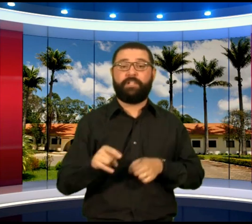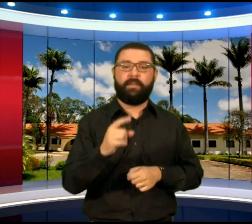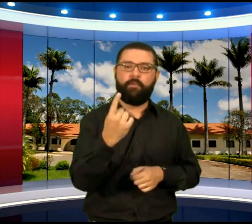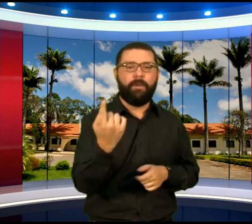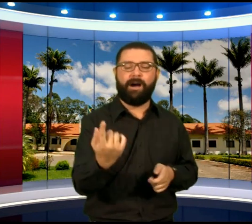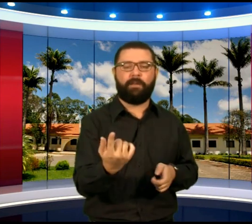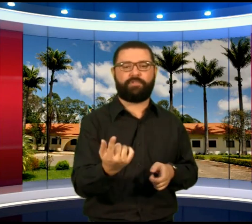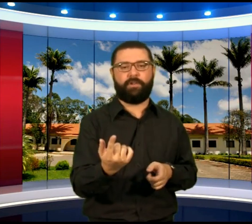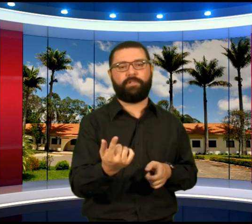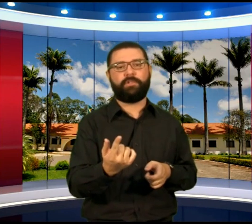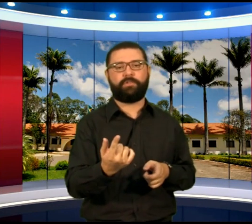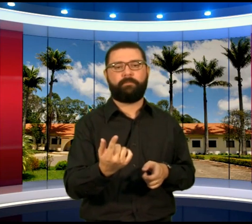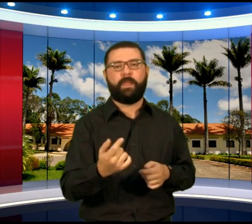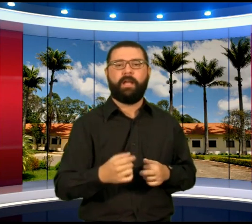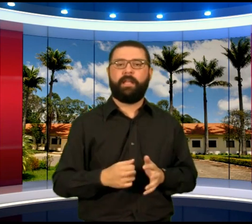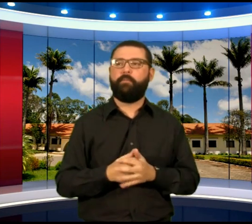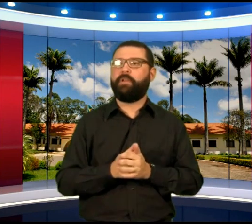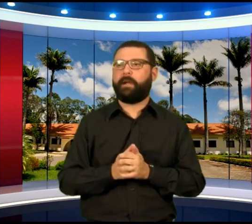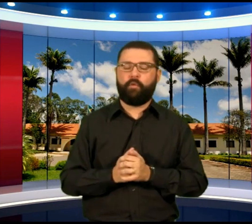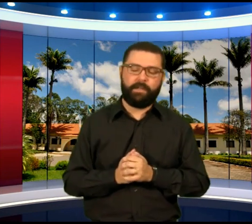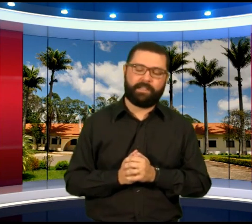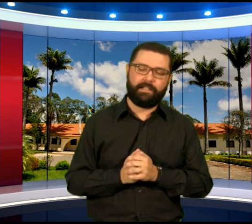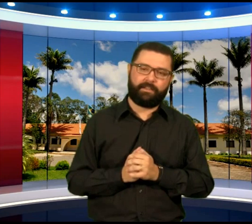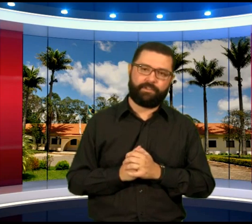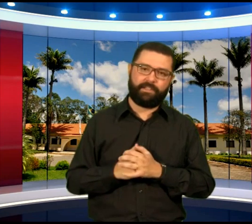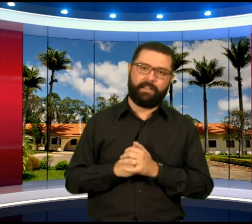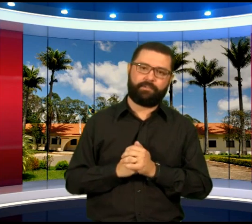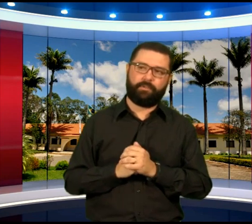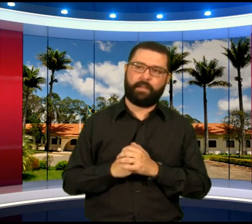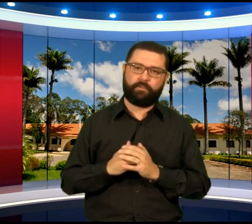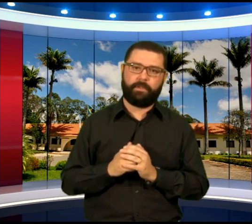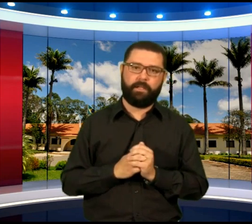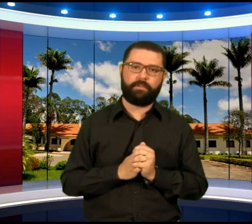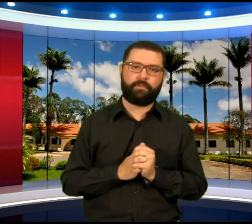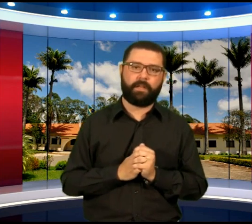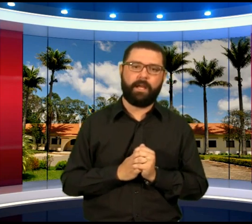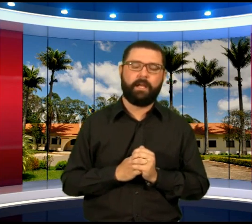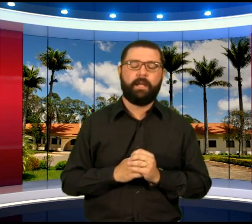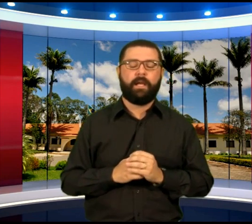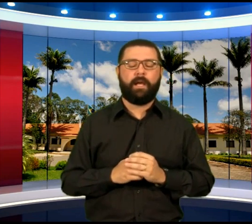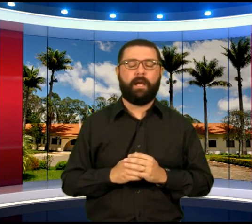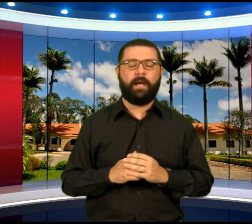só, a gente teve uma aula só disso, tem muita coisa ainda que vocês têm que estudar sobre